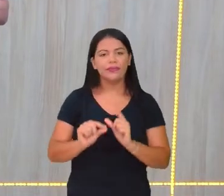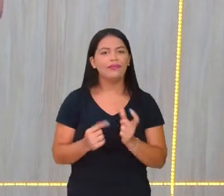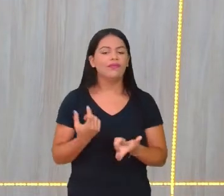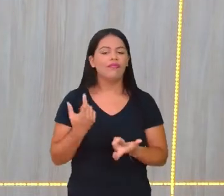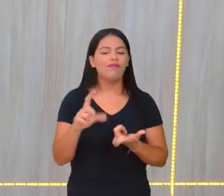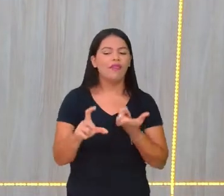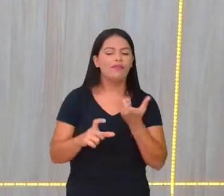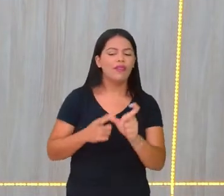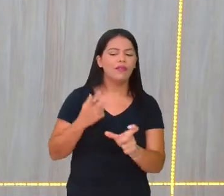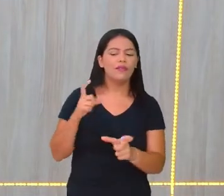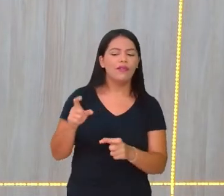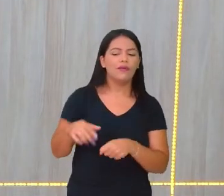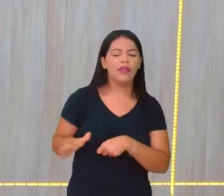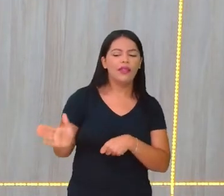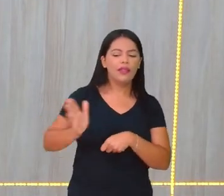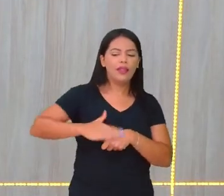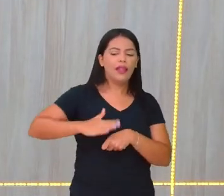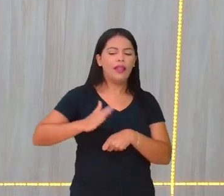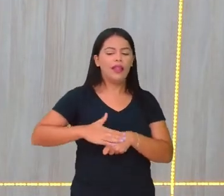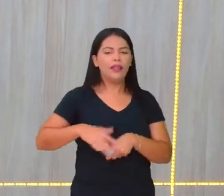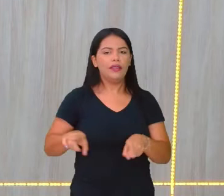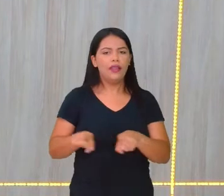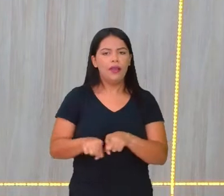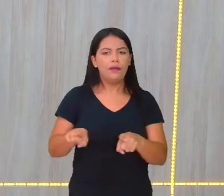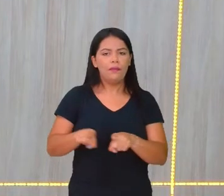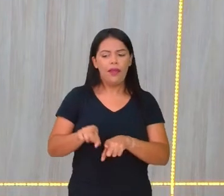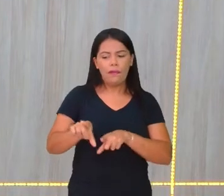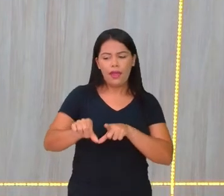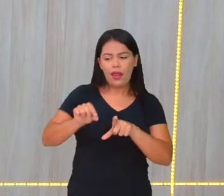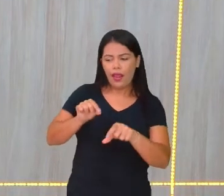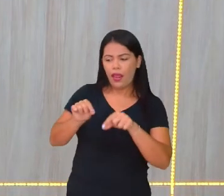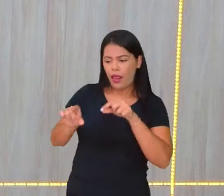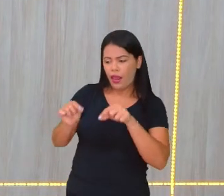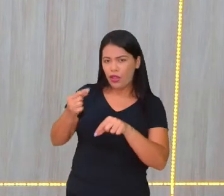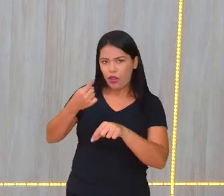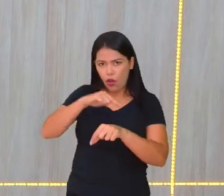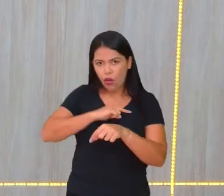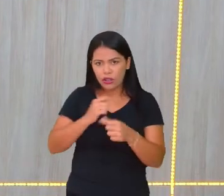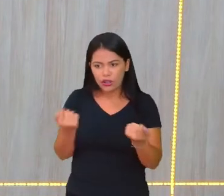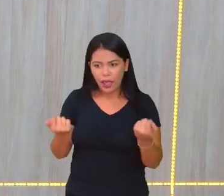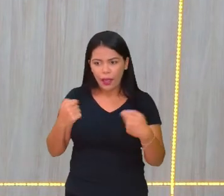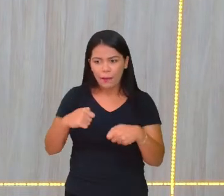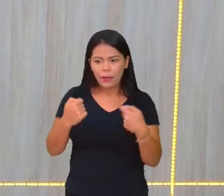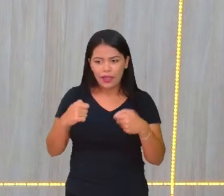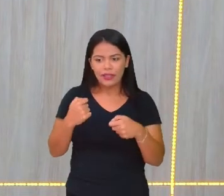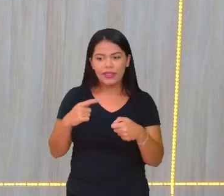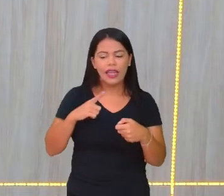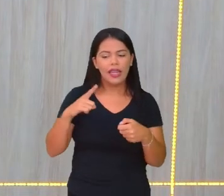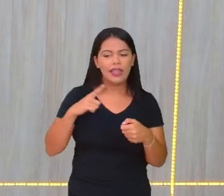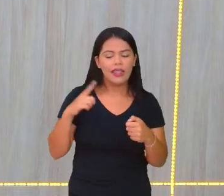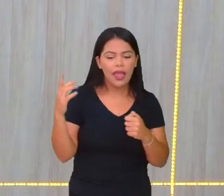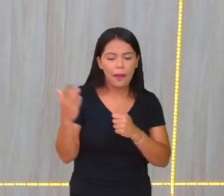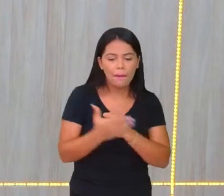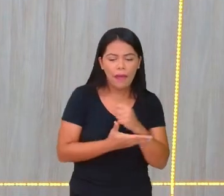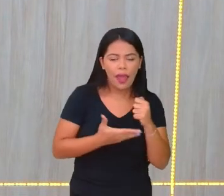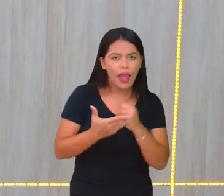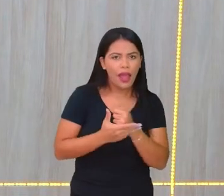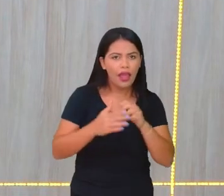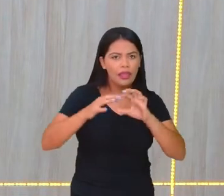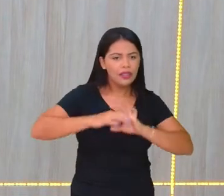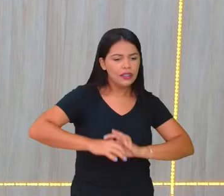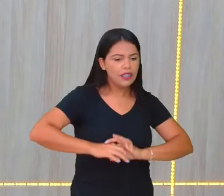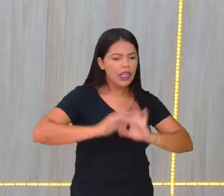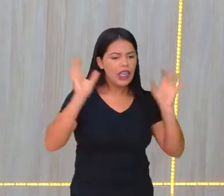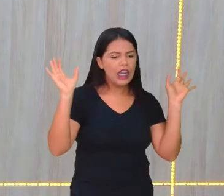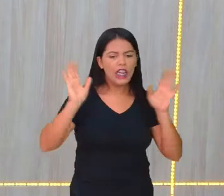falar, escolher agir, e as nossas escolhas elas devem ser baseadas, não é? Livres de